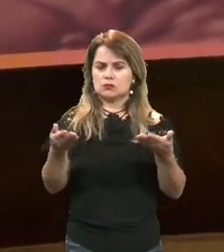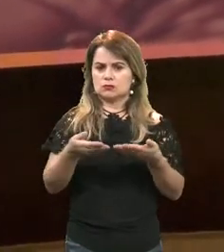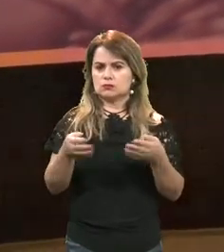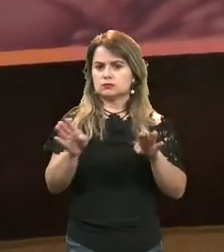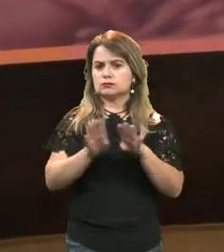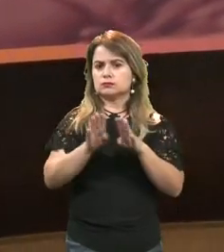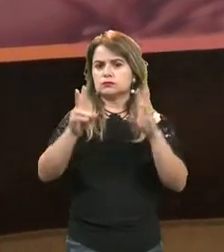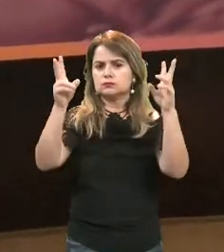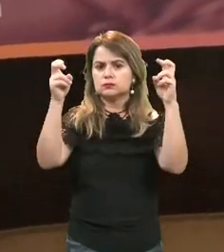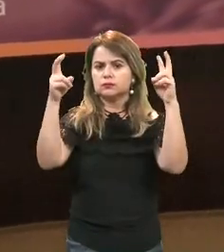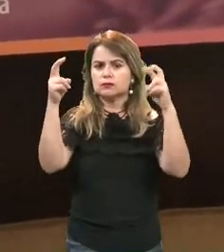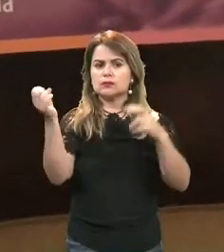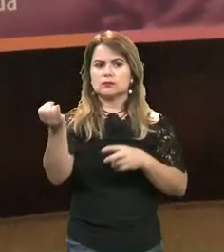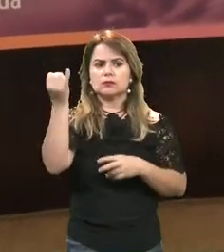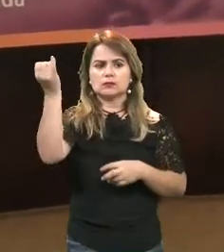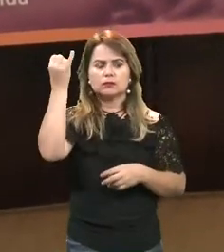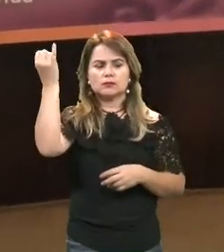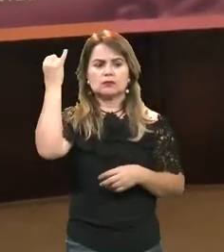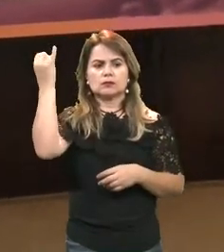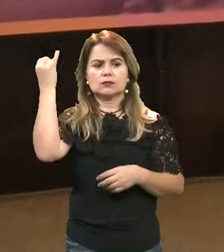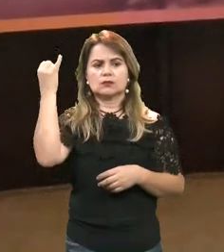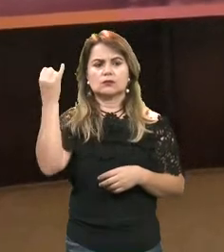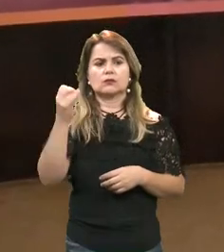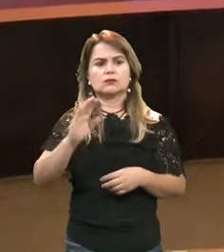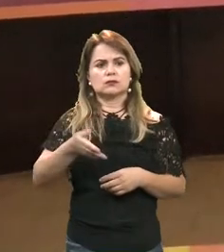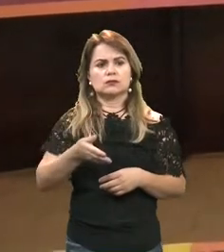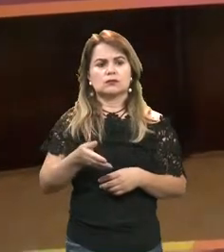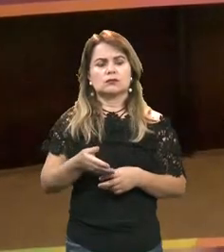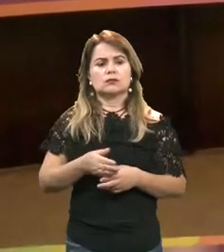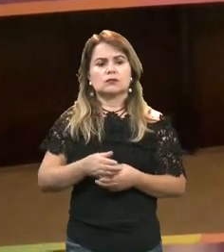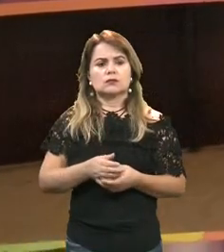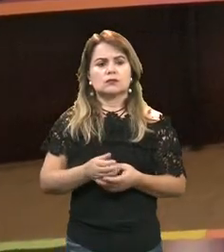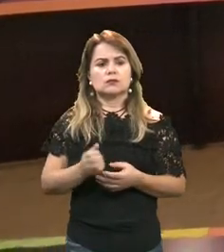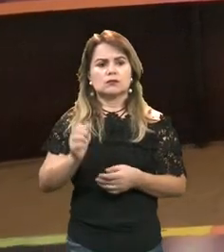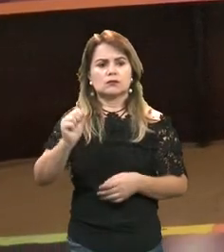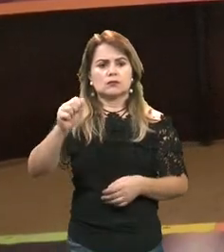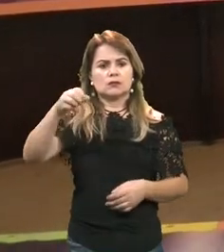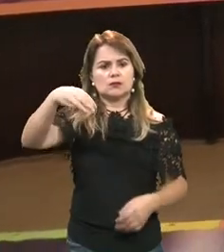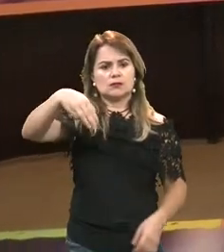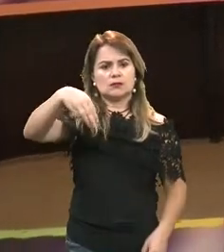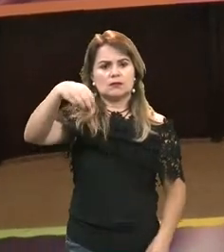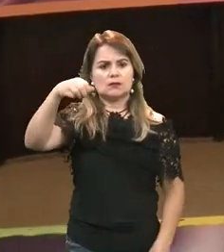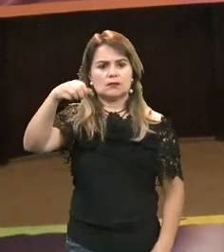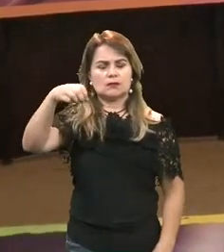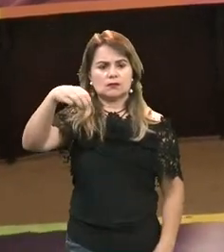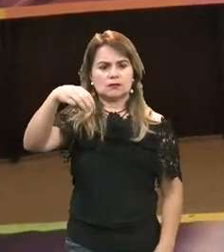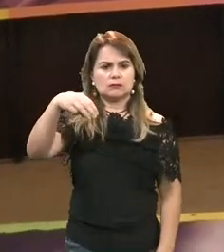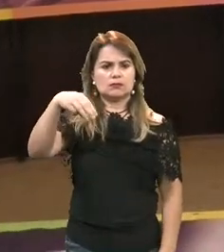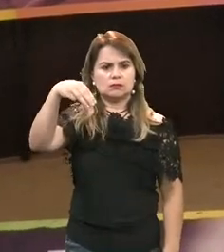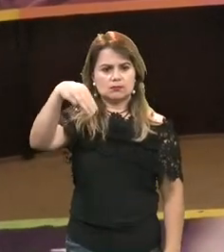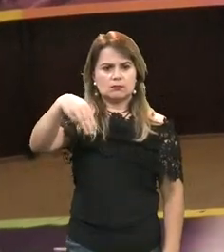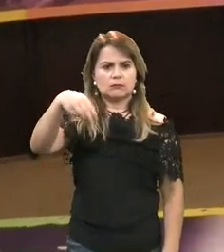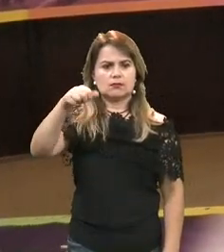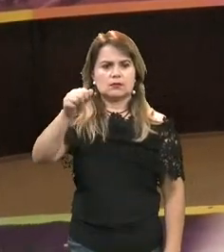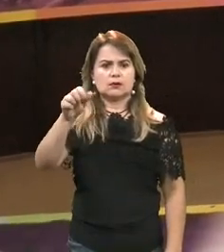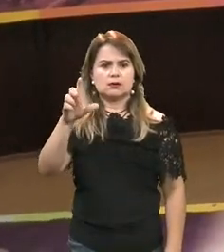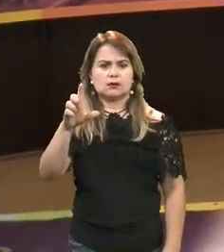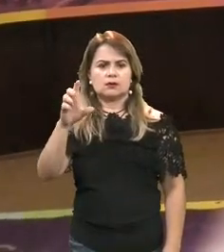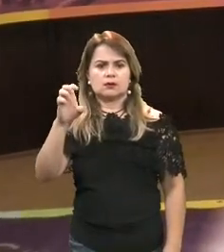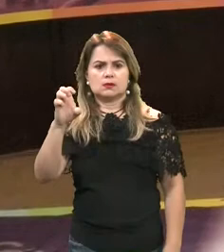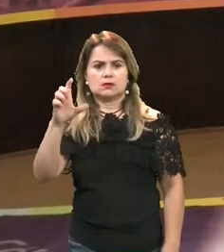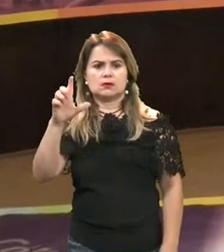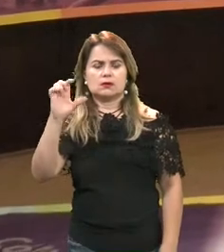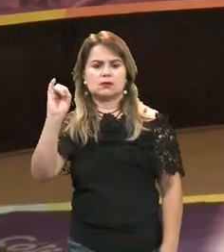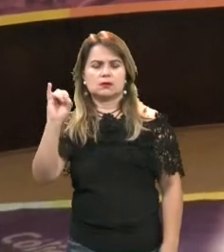foram tratados nesse primeiro seminário. A Malele, a Associação Canábica de Defesa da Vida, aqui em Marília, tem a missão